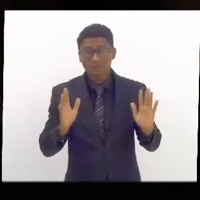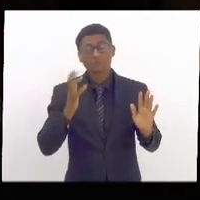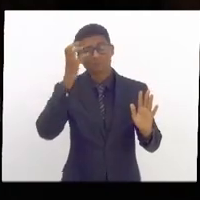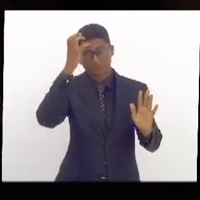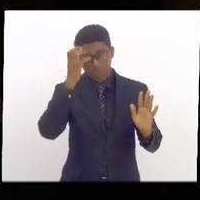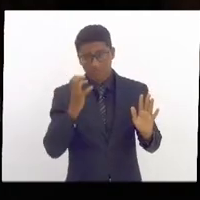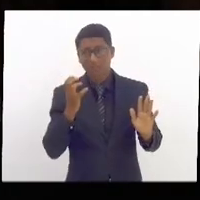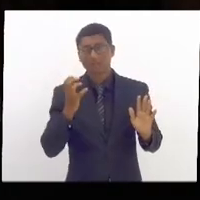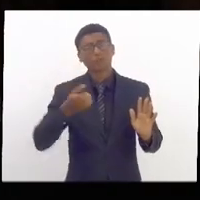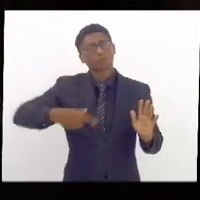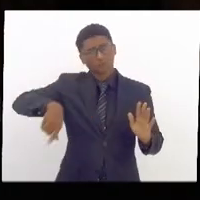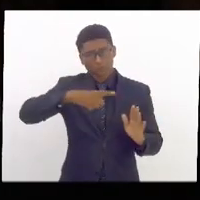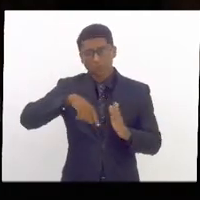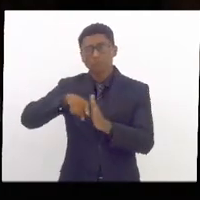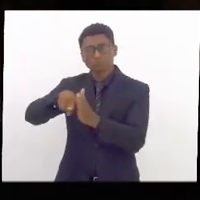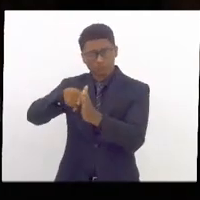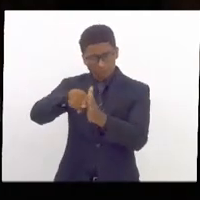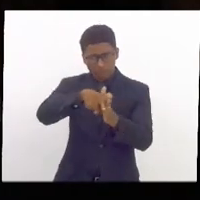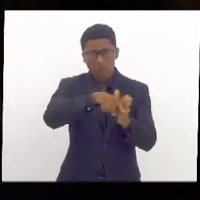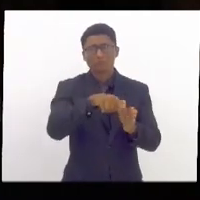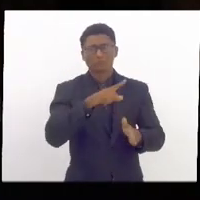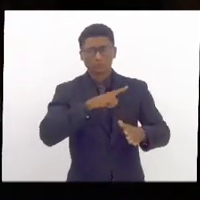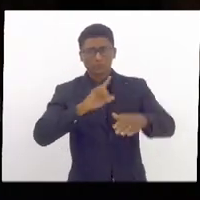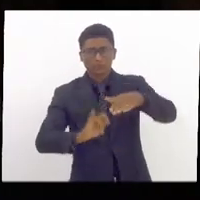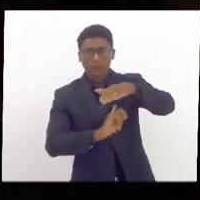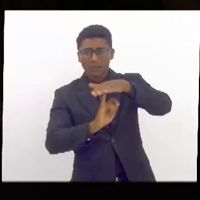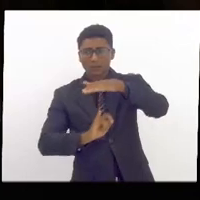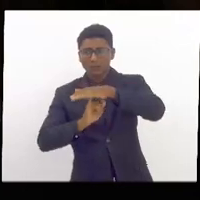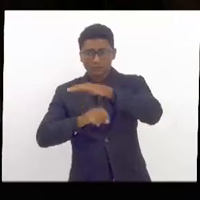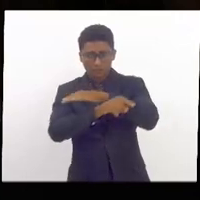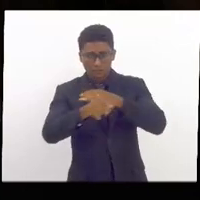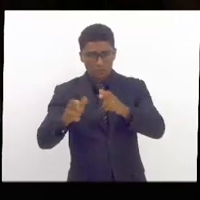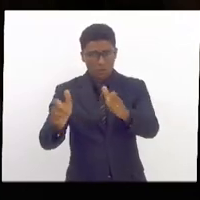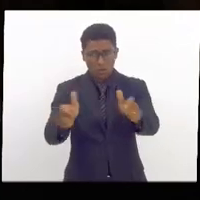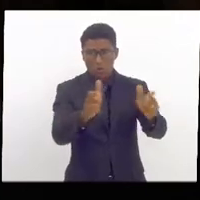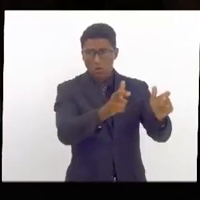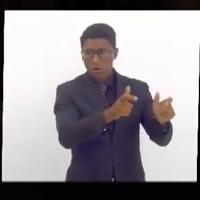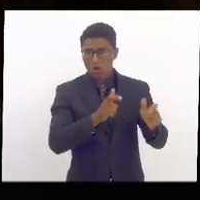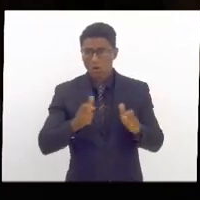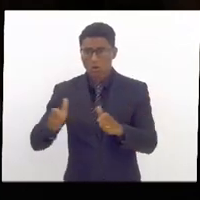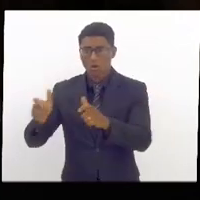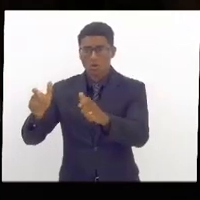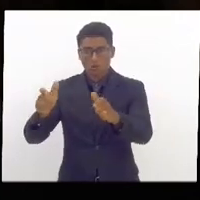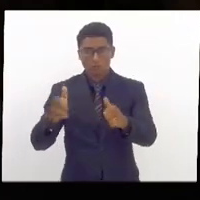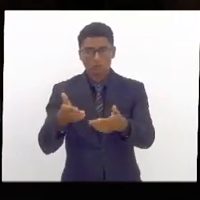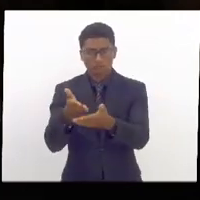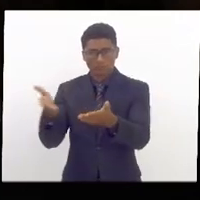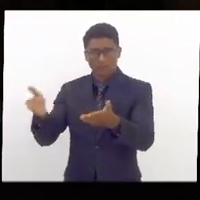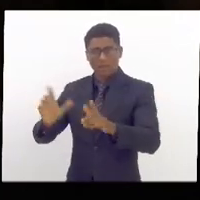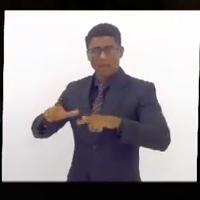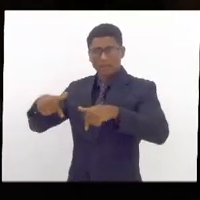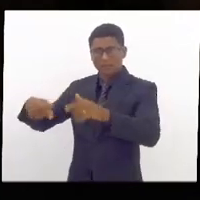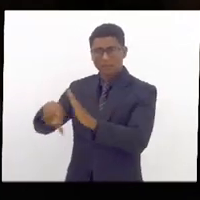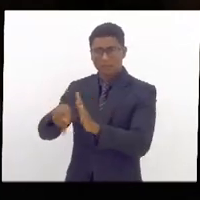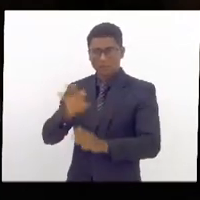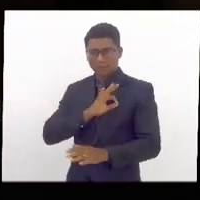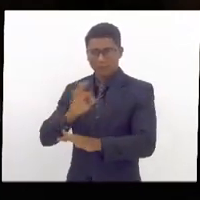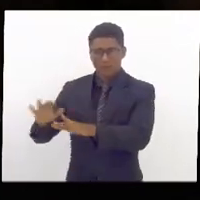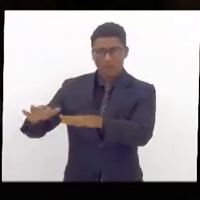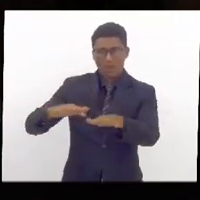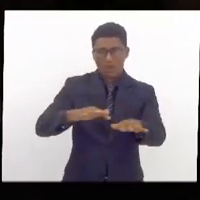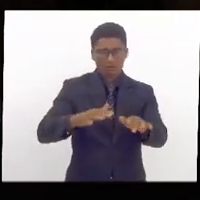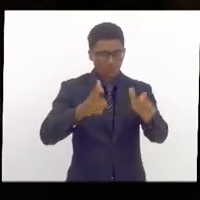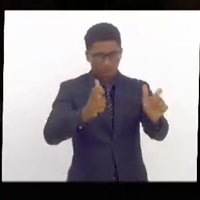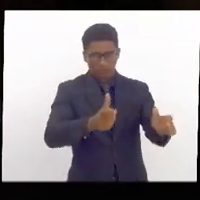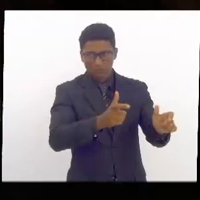últimos levantamentos com as entidades territoriais nesses locais dessas ações completamente descomprometidas